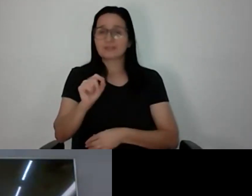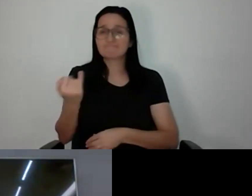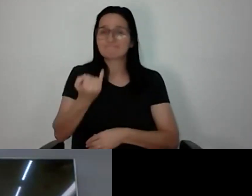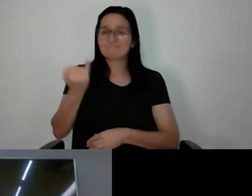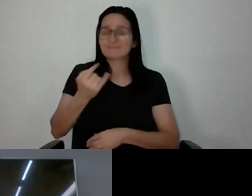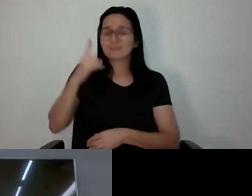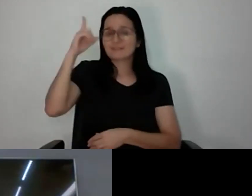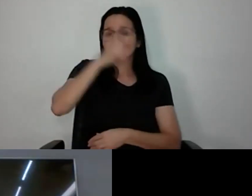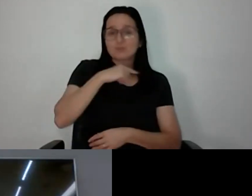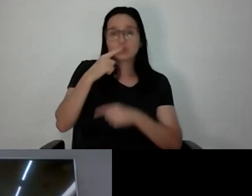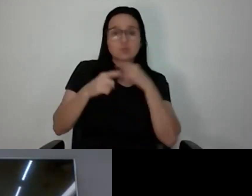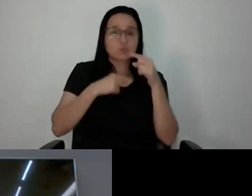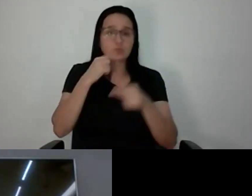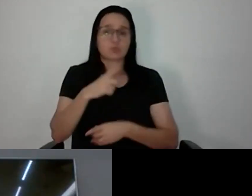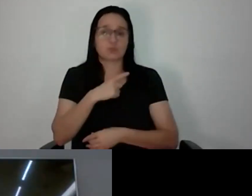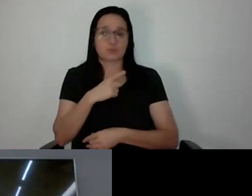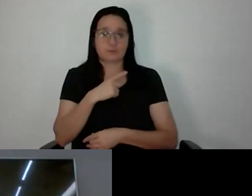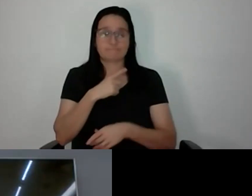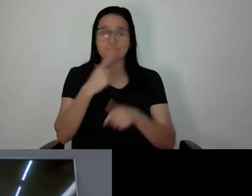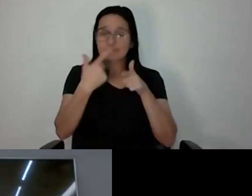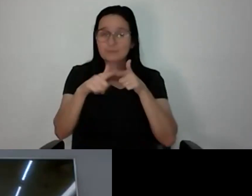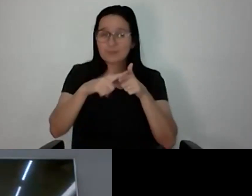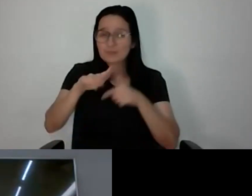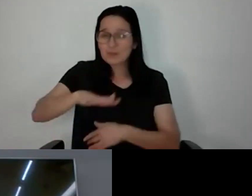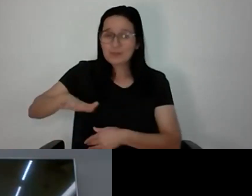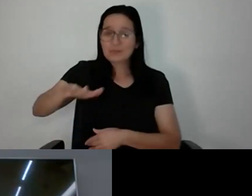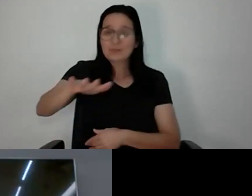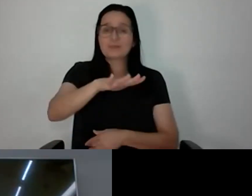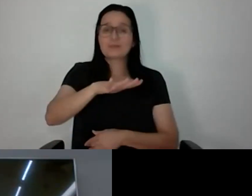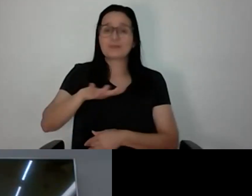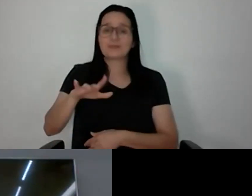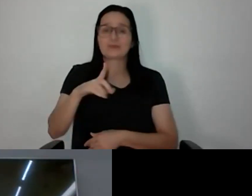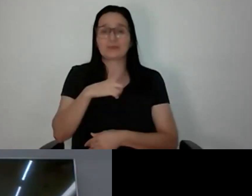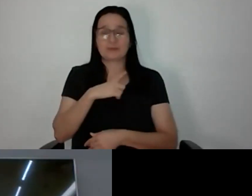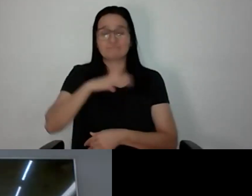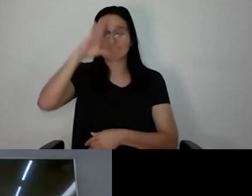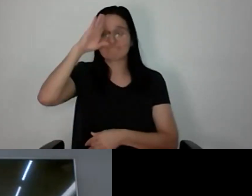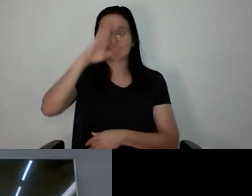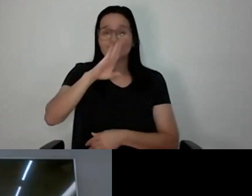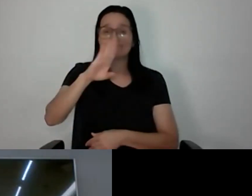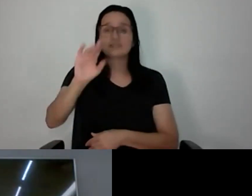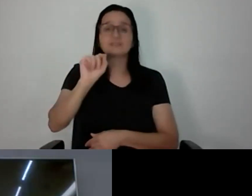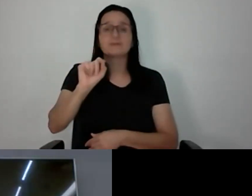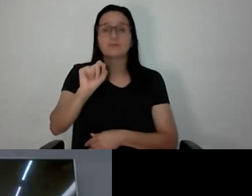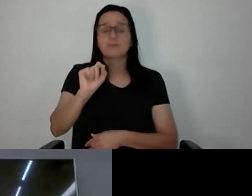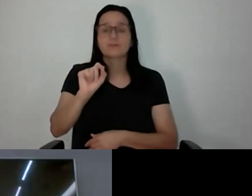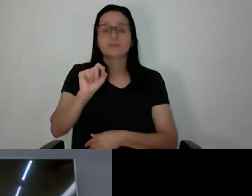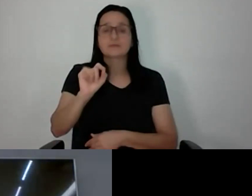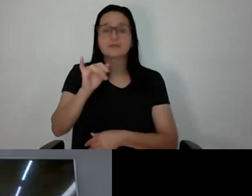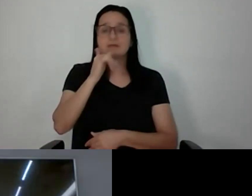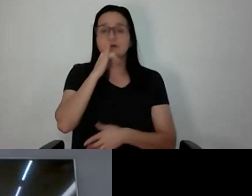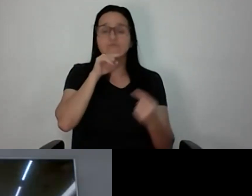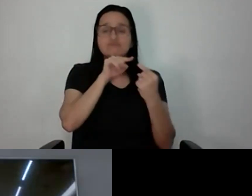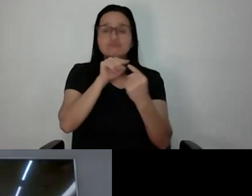analisar o problema como um todo, especialmente a parte principiológica, né? Olhando a aplicação do direito,